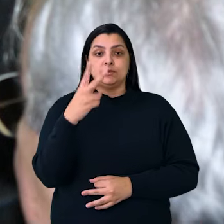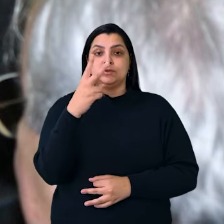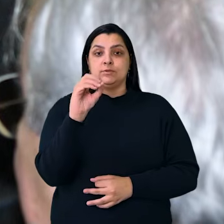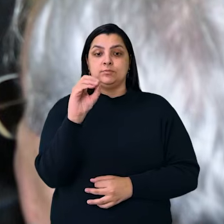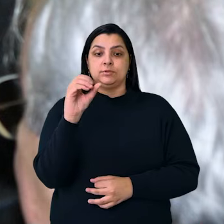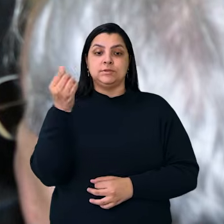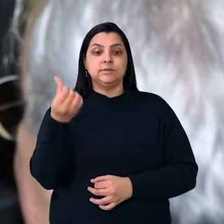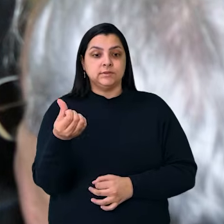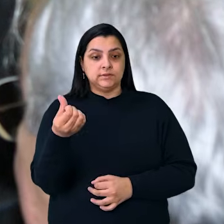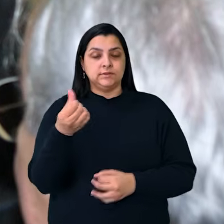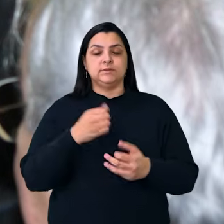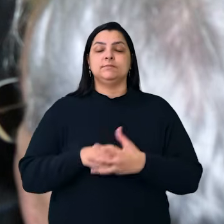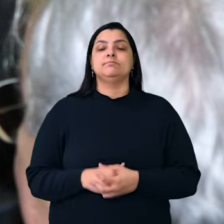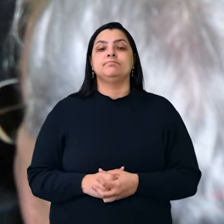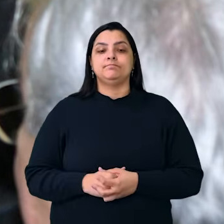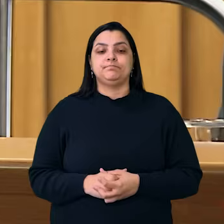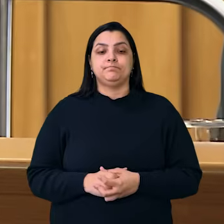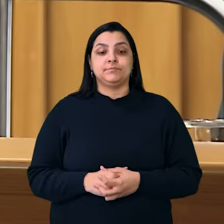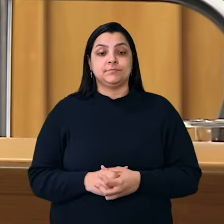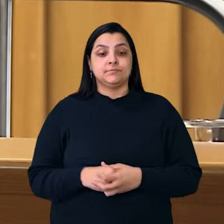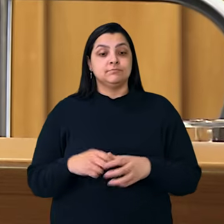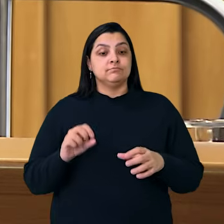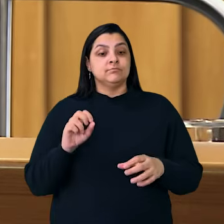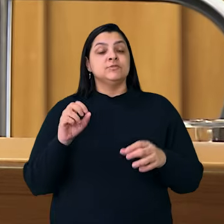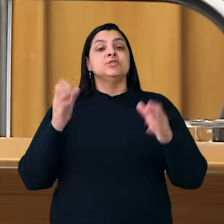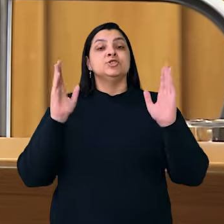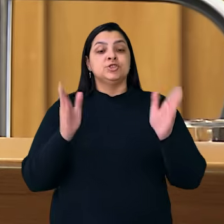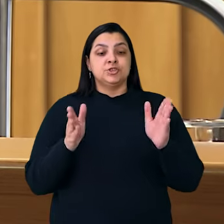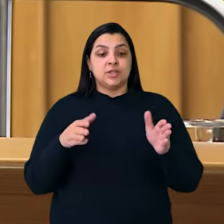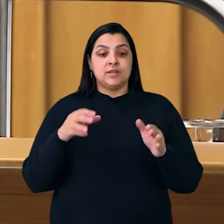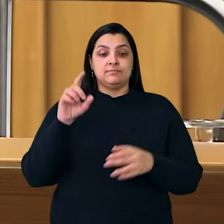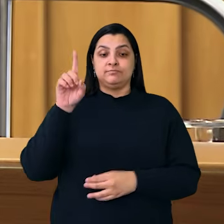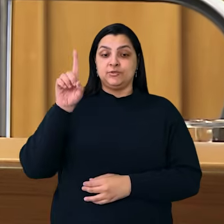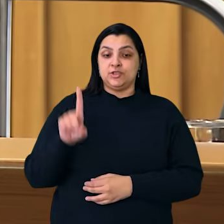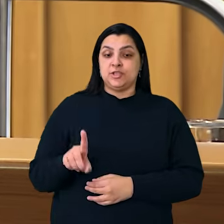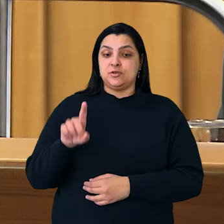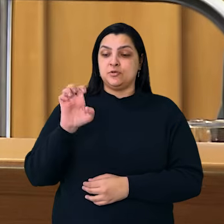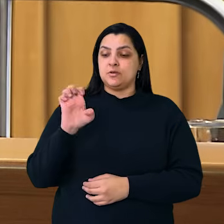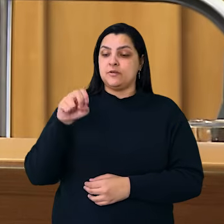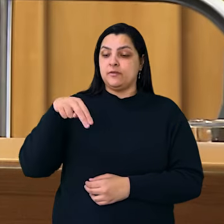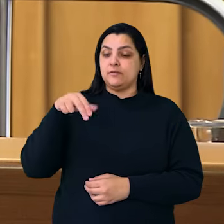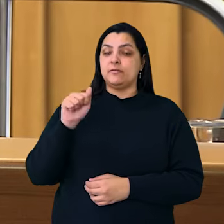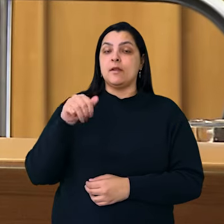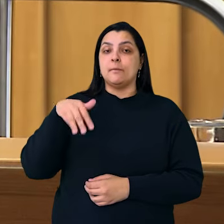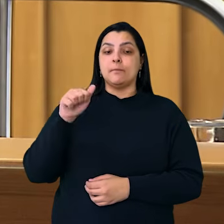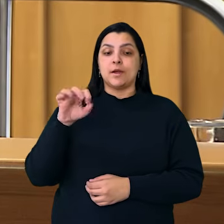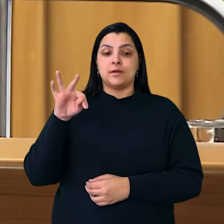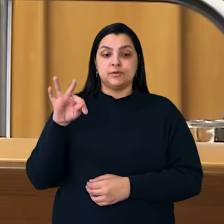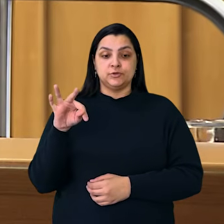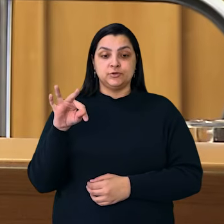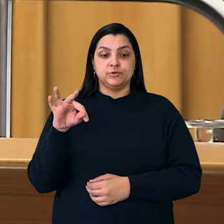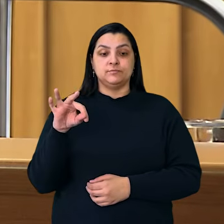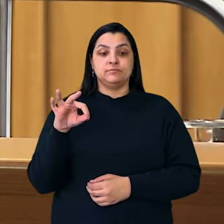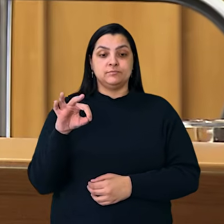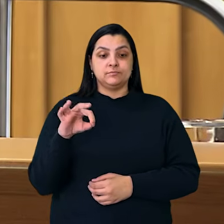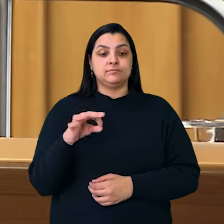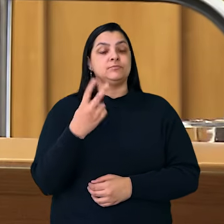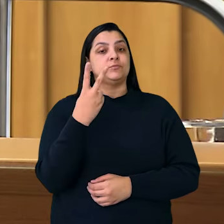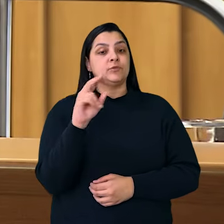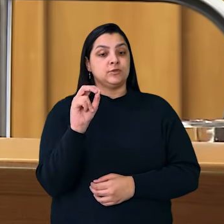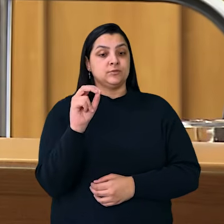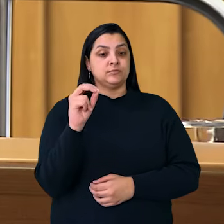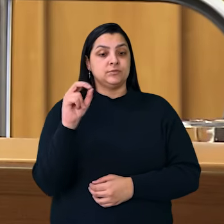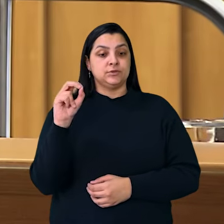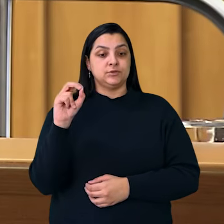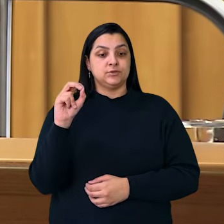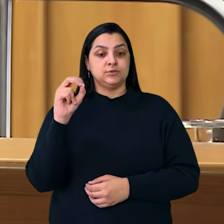em 2006. Na Corte Superior Trabalhista, dirigiu a Escola Nacional de Formação e Aperfeiçoamento de Magistrados